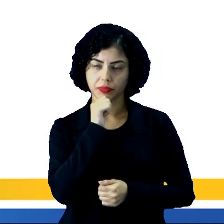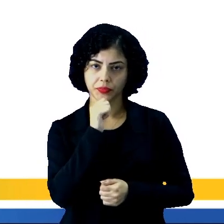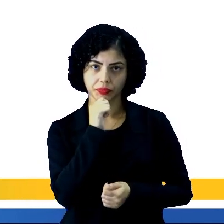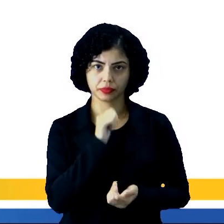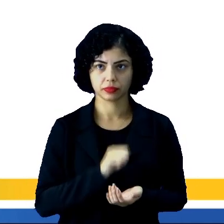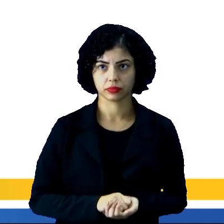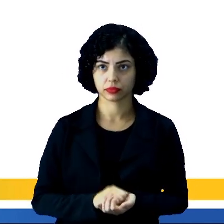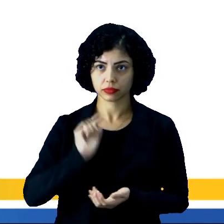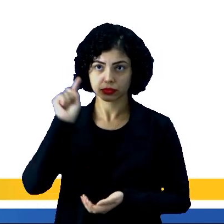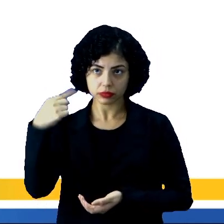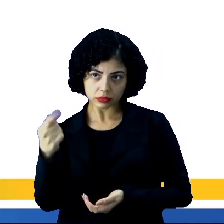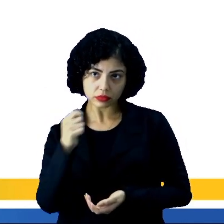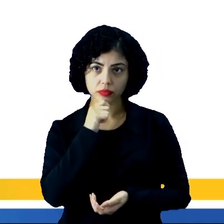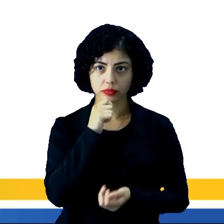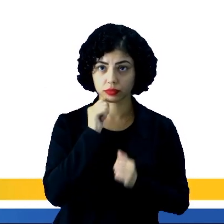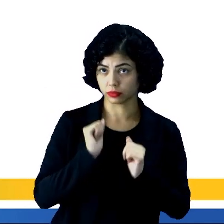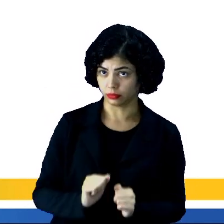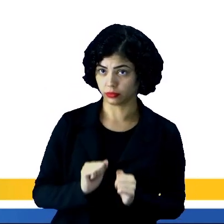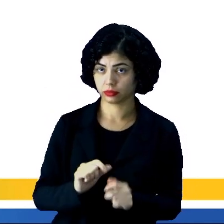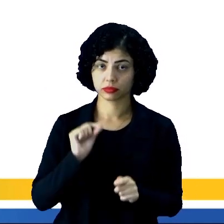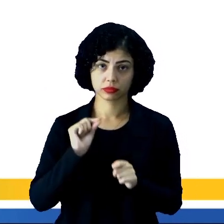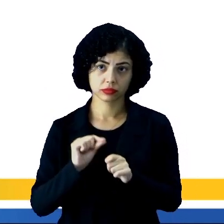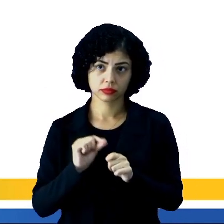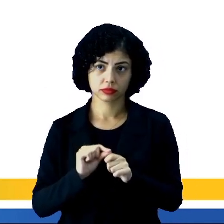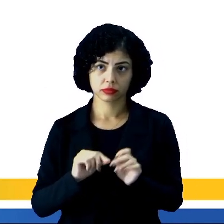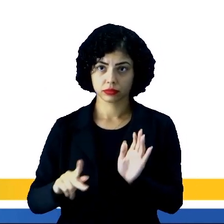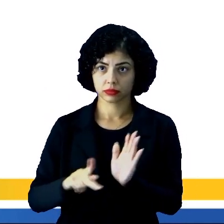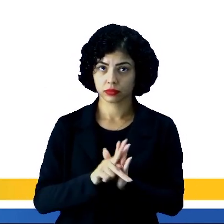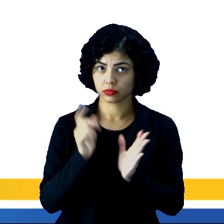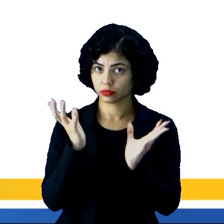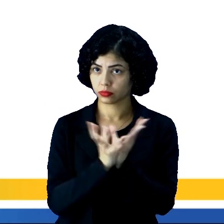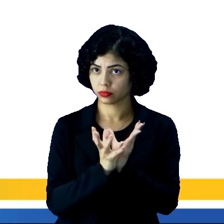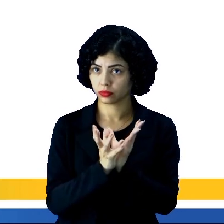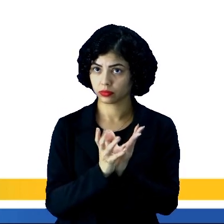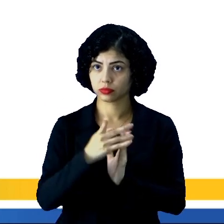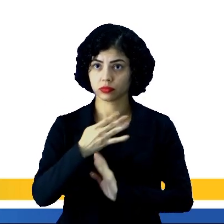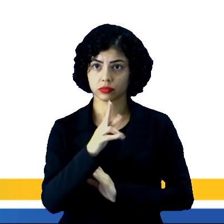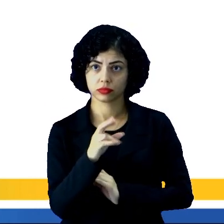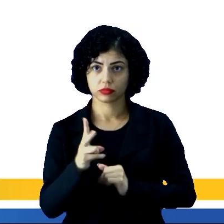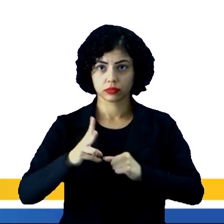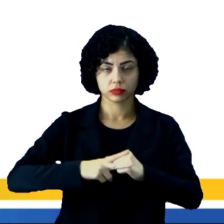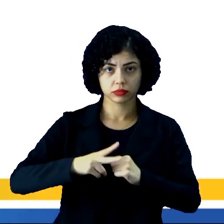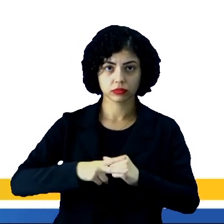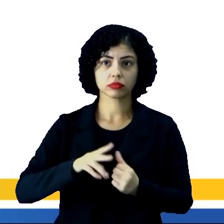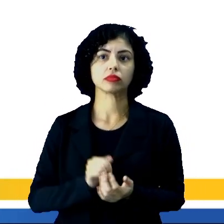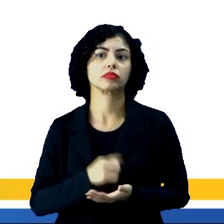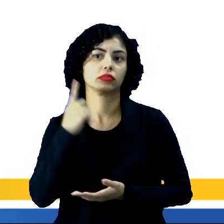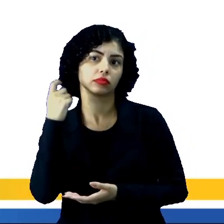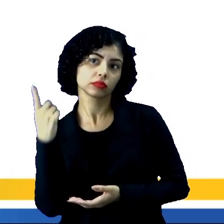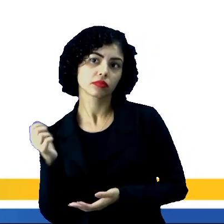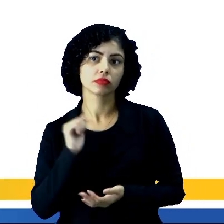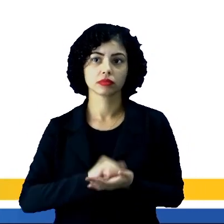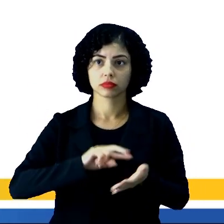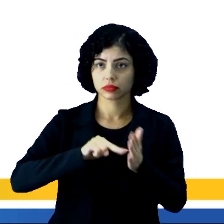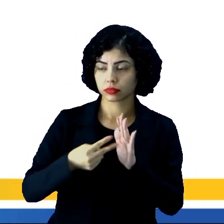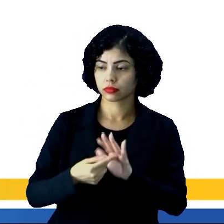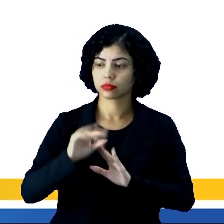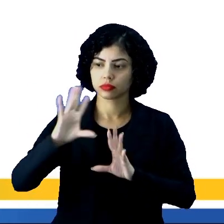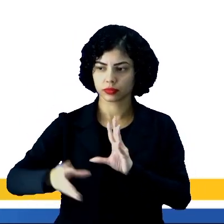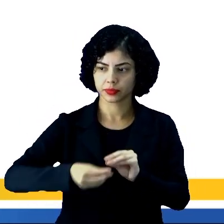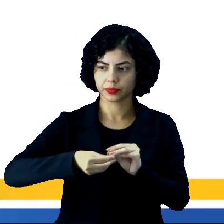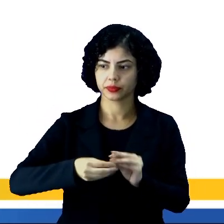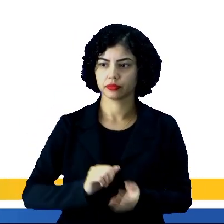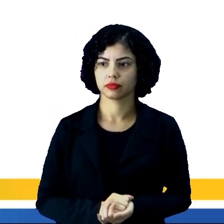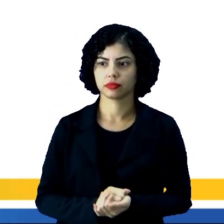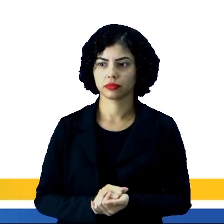né aqueles que põem informar possí só usa um grupo predicado verbal ou sou velho o que significa